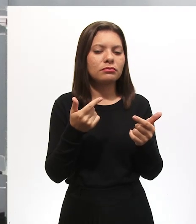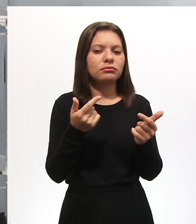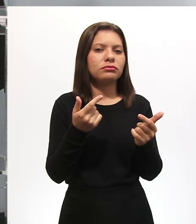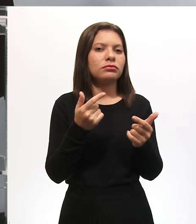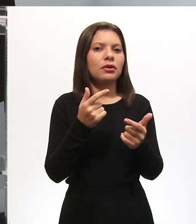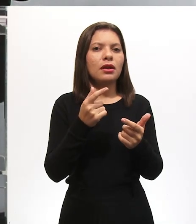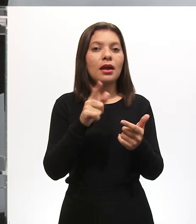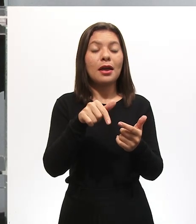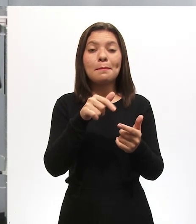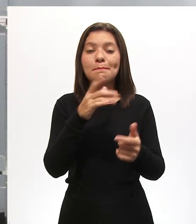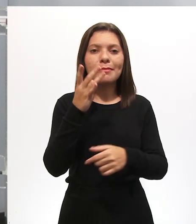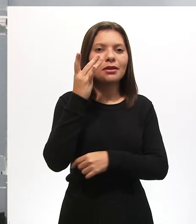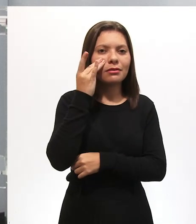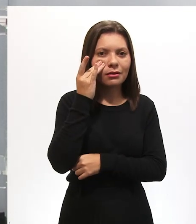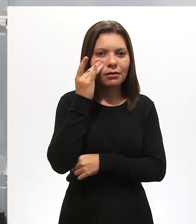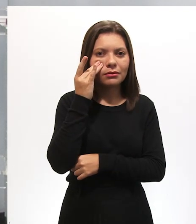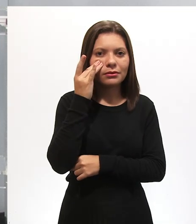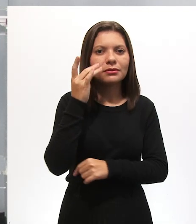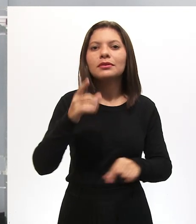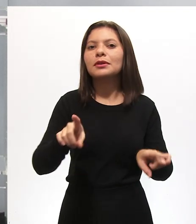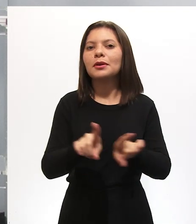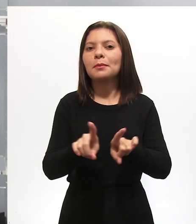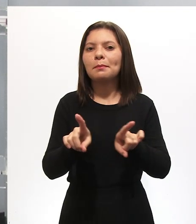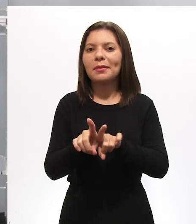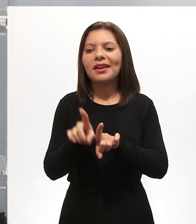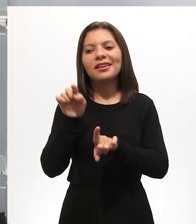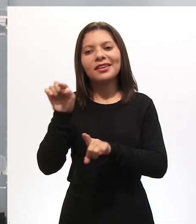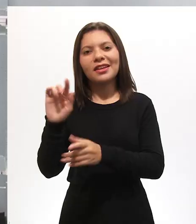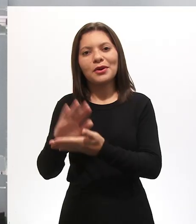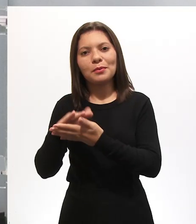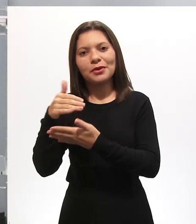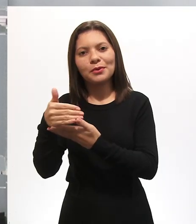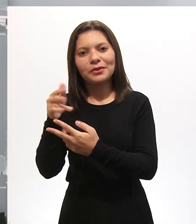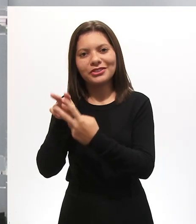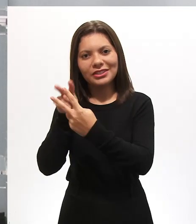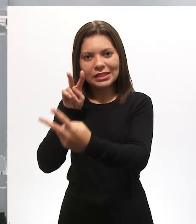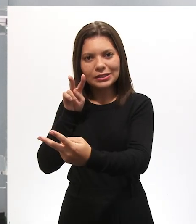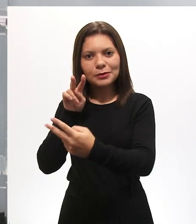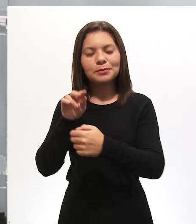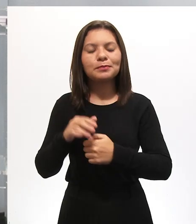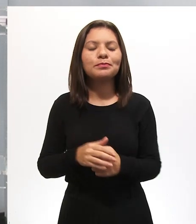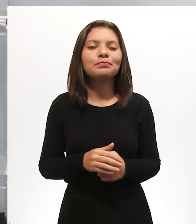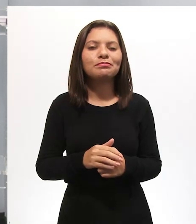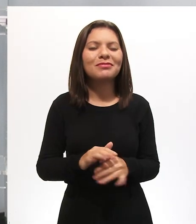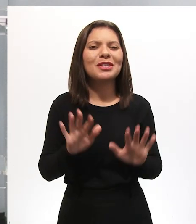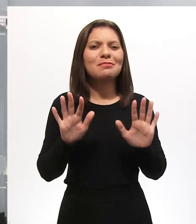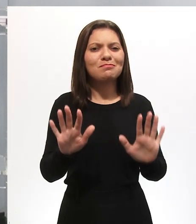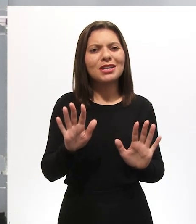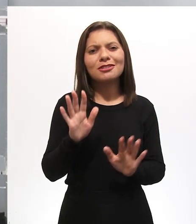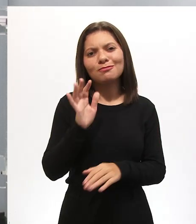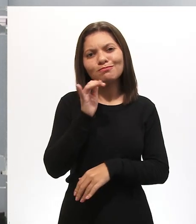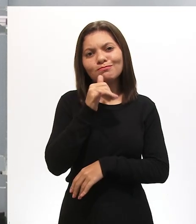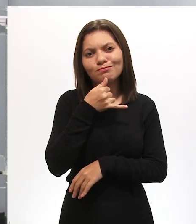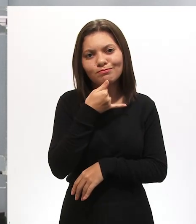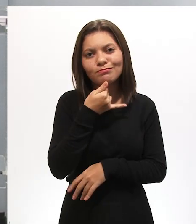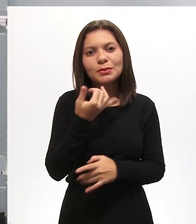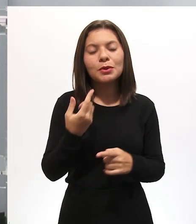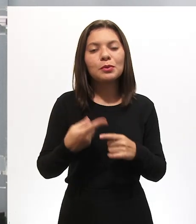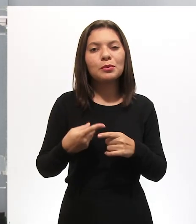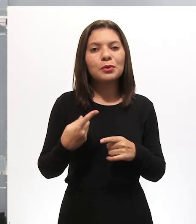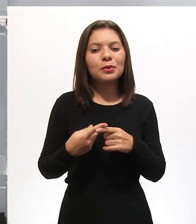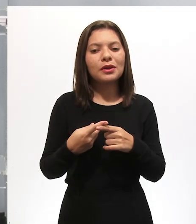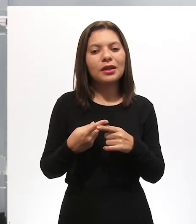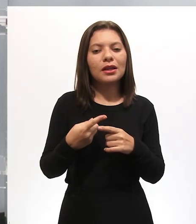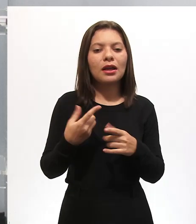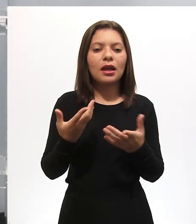síncronos. Então, pessoal, o que infelizmente está acontecendo ainda, porque a mudança, bem dizer,